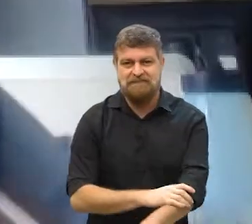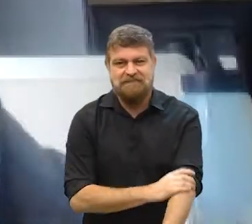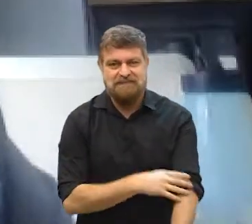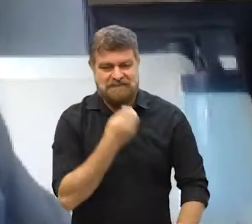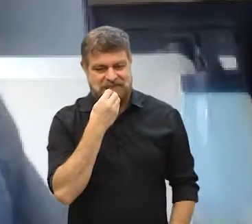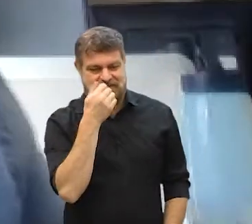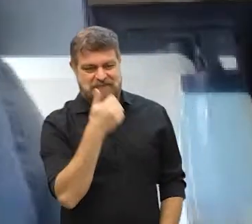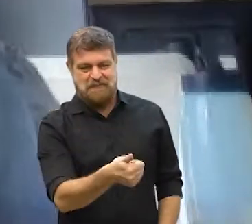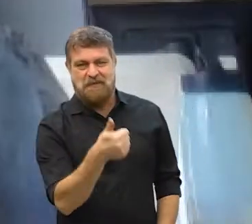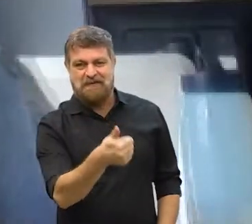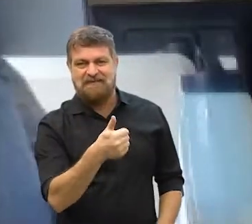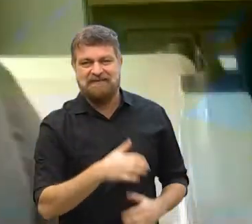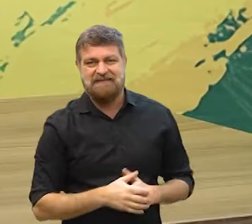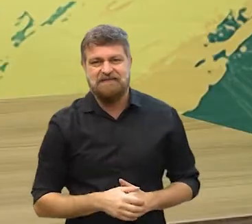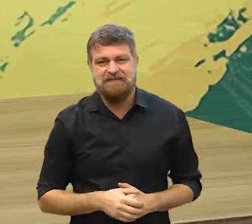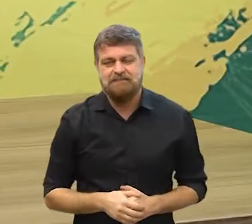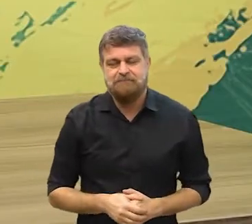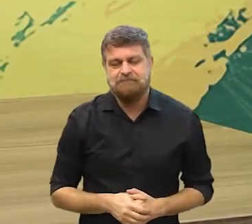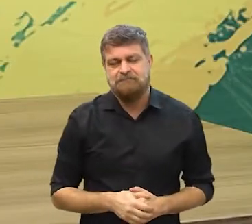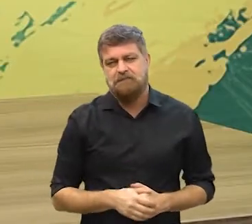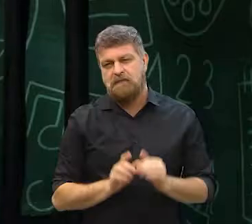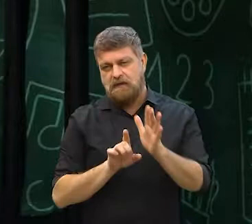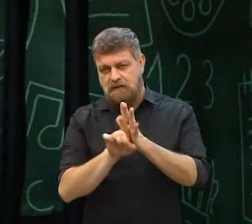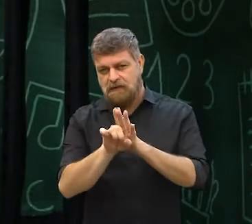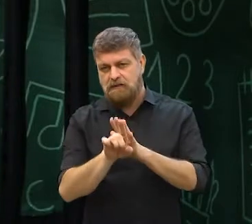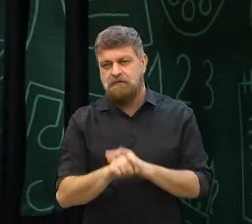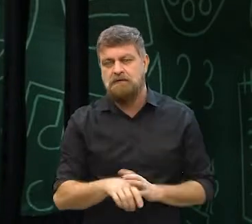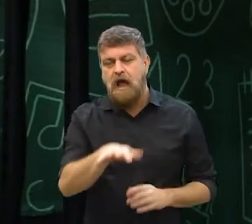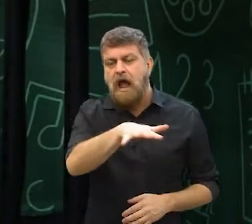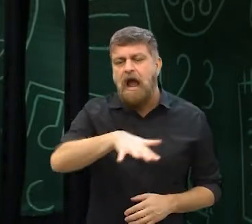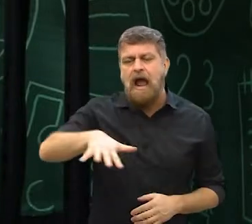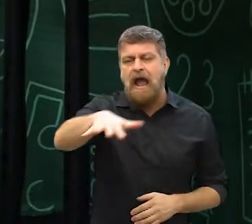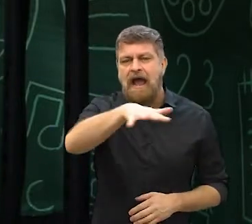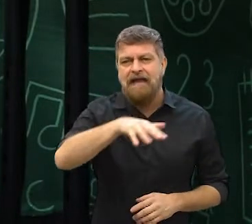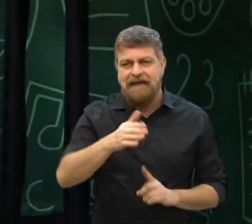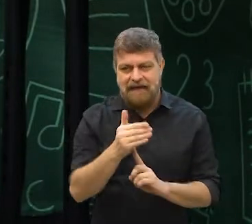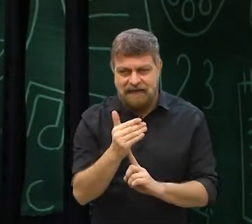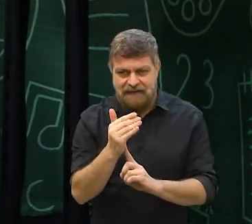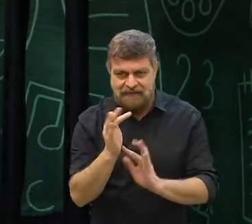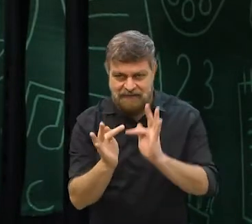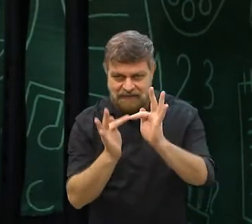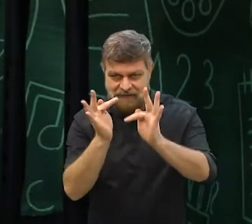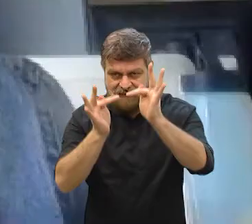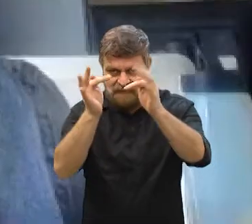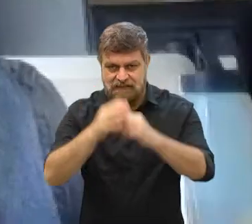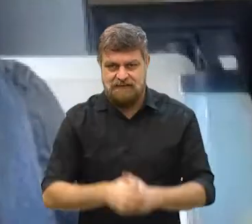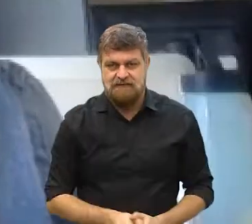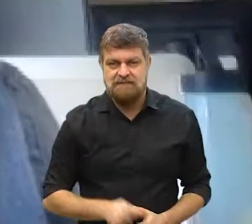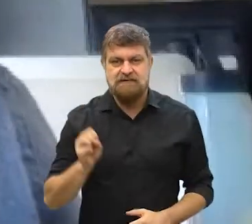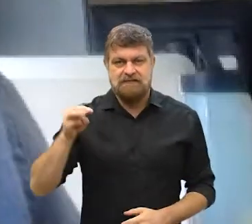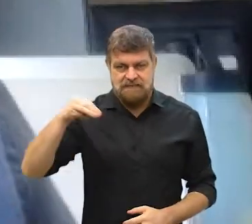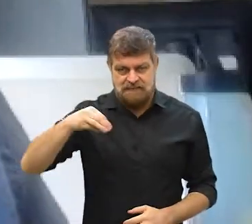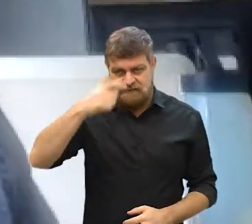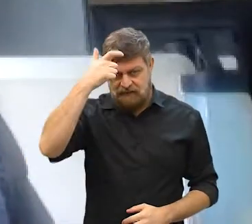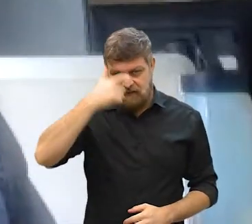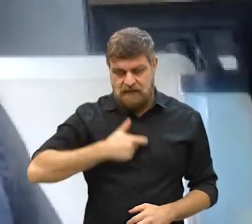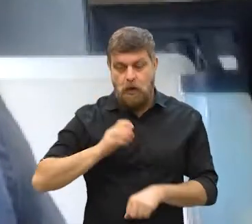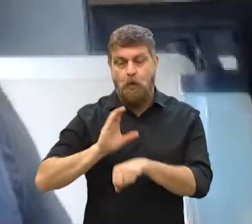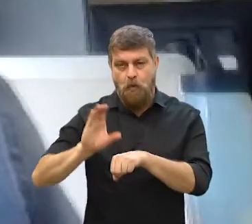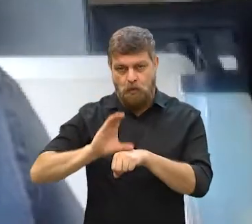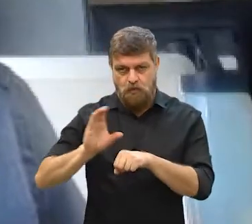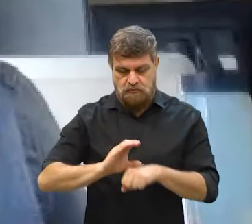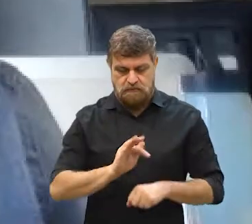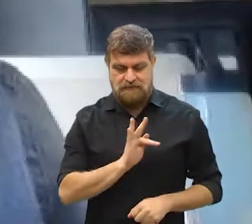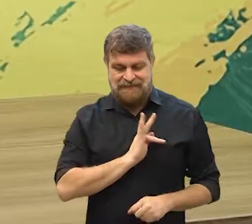Tudo bom. Você é de qual área? TI, é isso? Sim, eu sou da área de